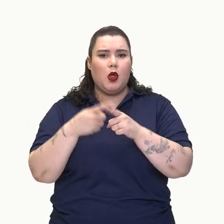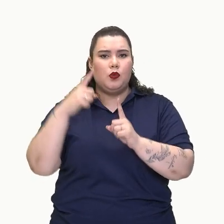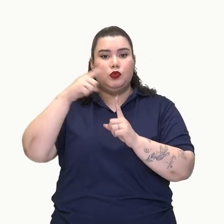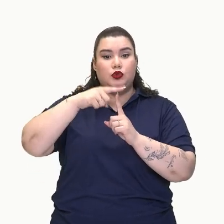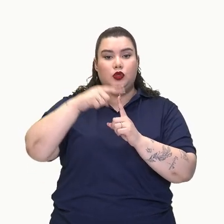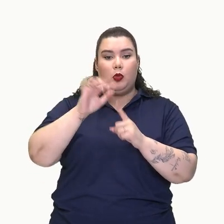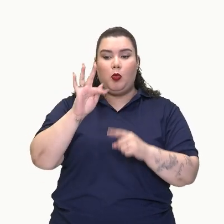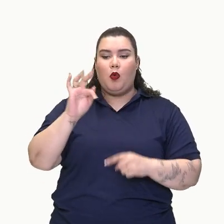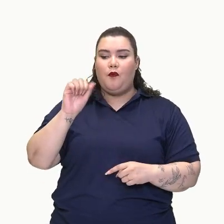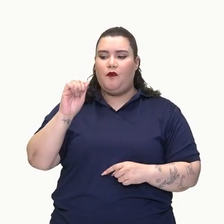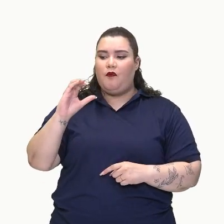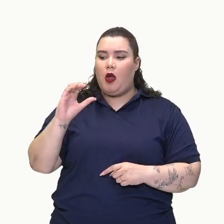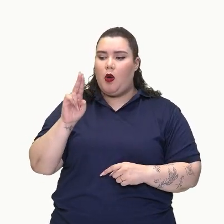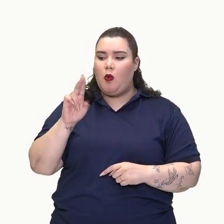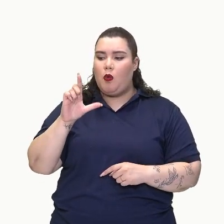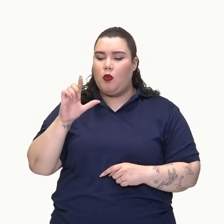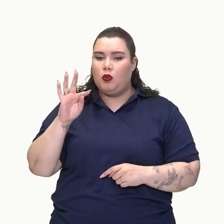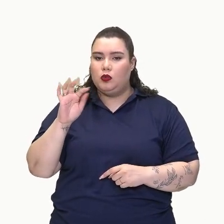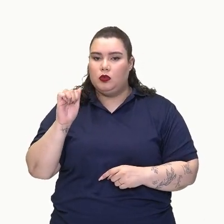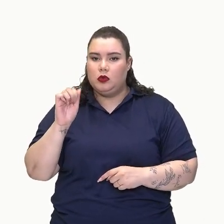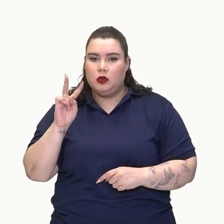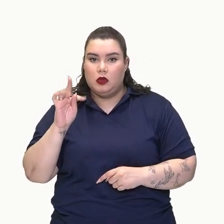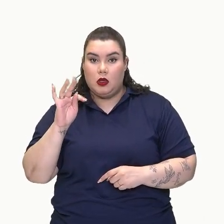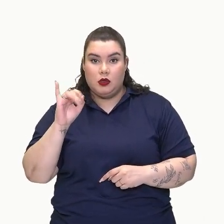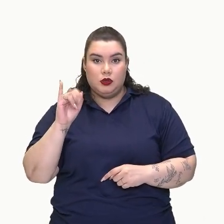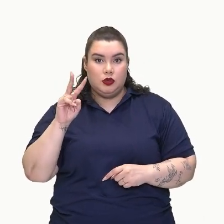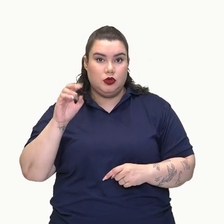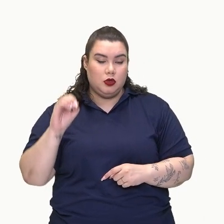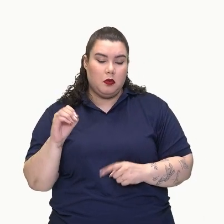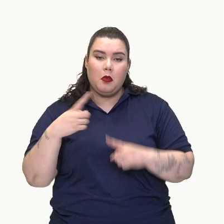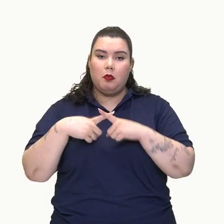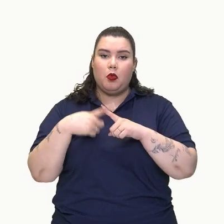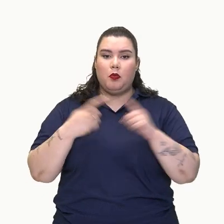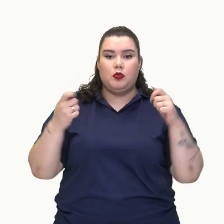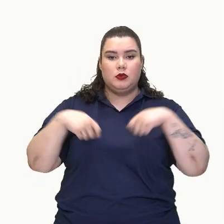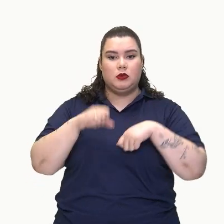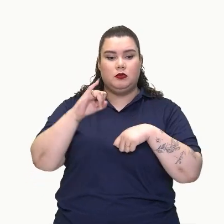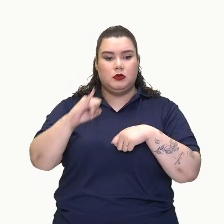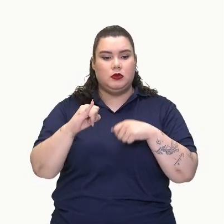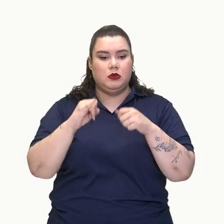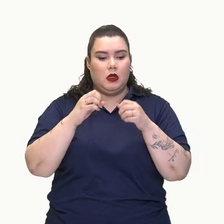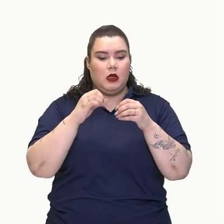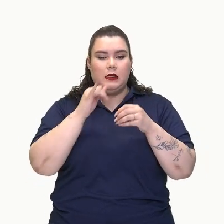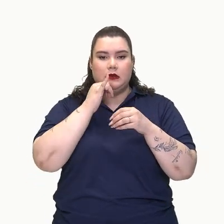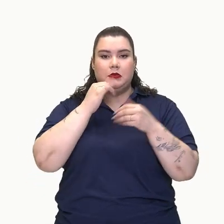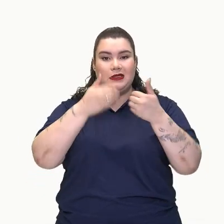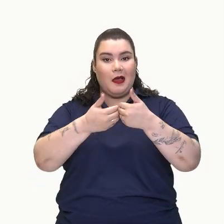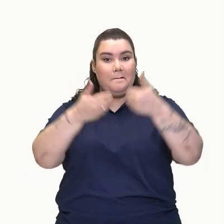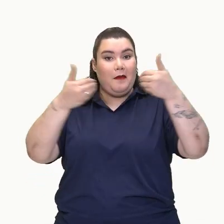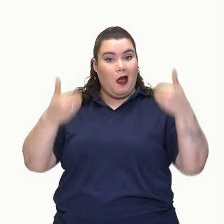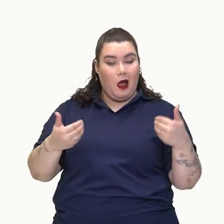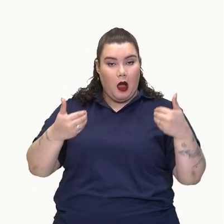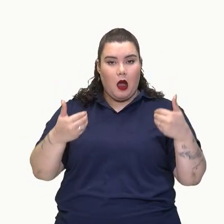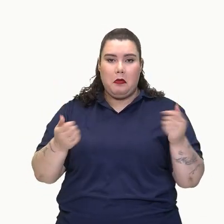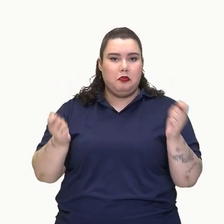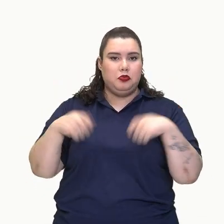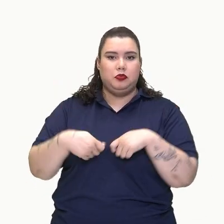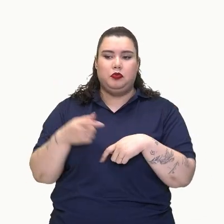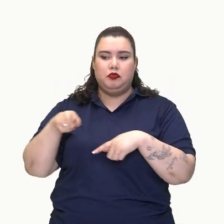conseguem viver muito bem, né? Se um dos dois ali resolverem não estar mais juntos, né? Nesse tipo de relação